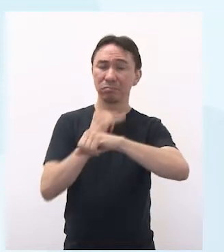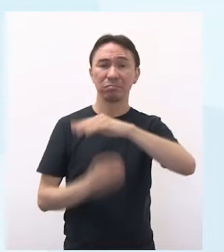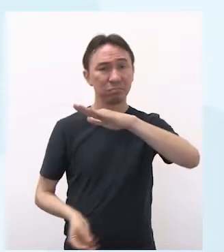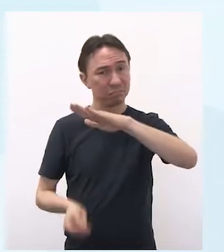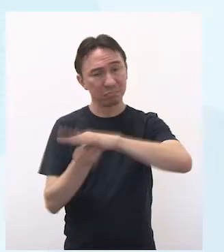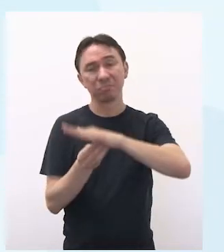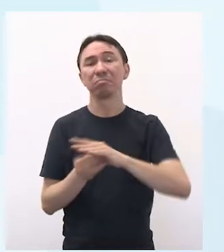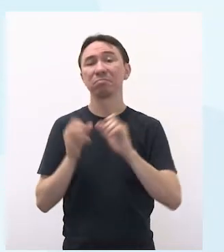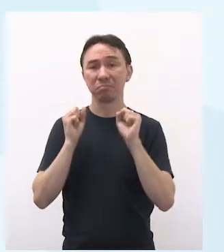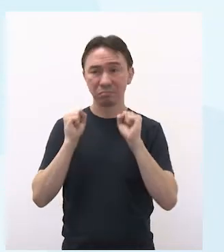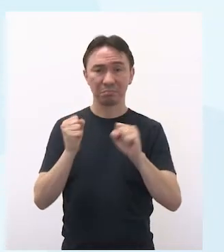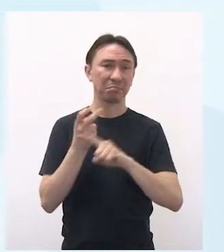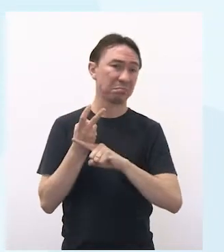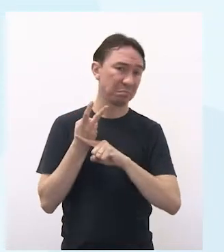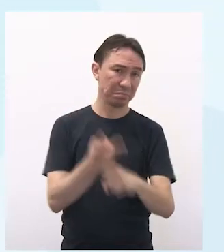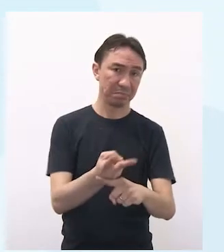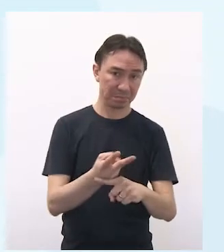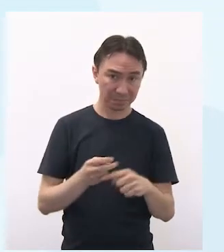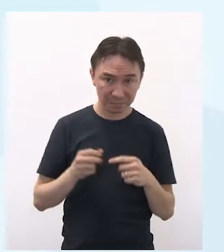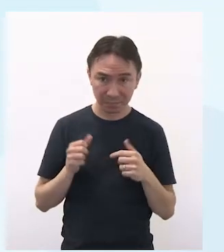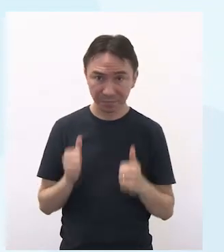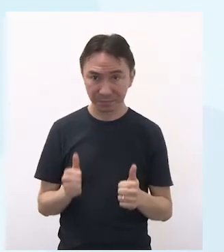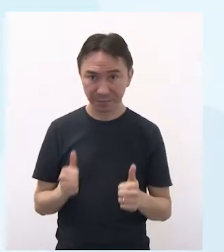Mídias. O próximo.